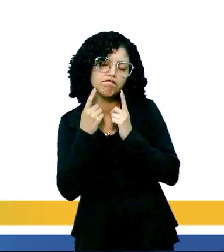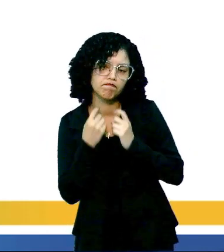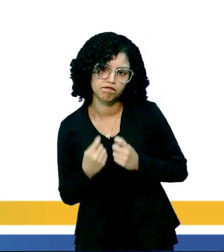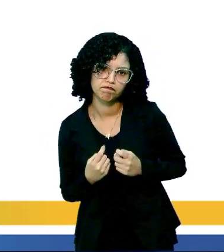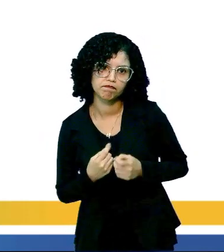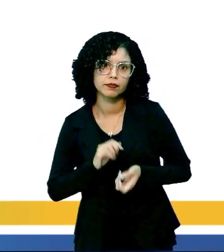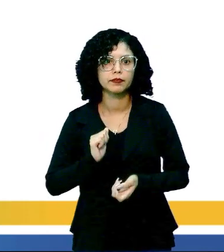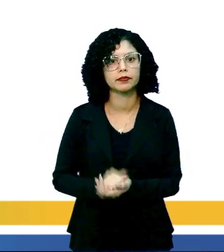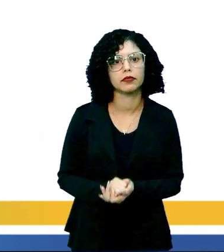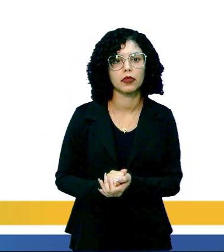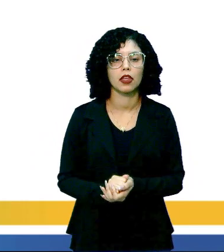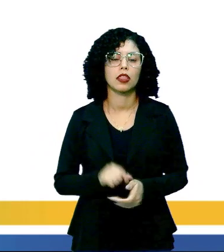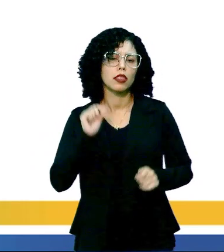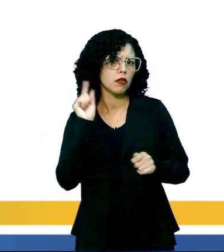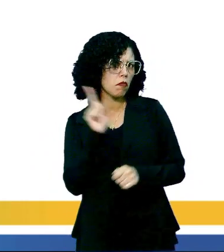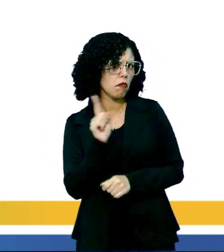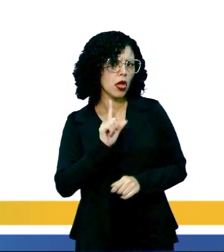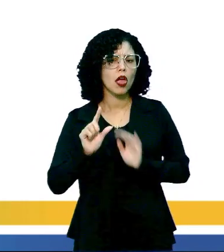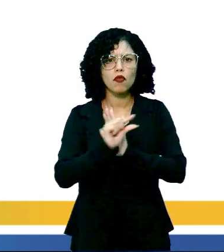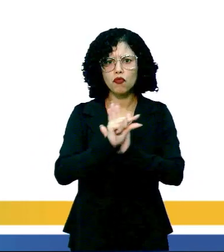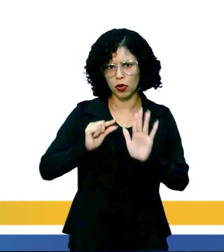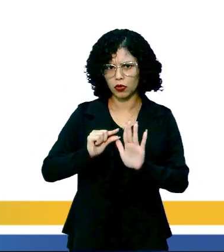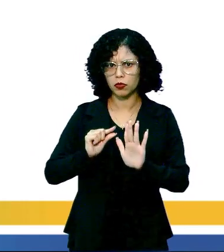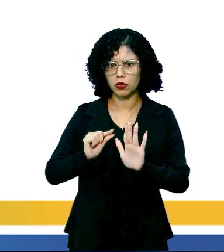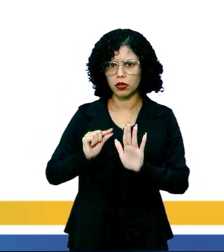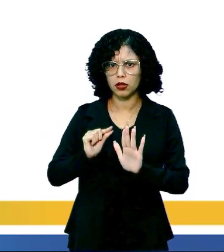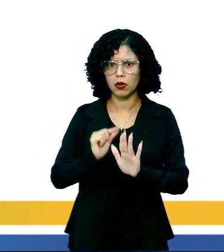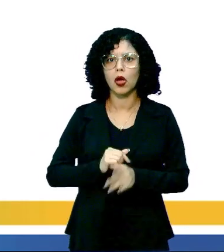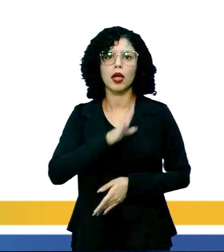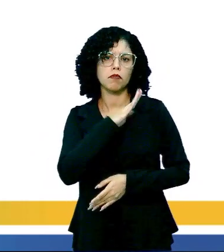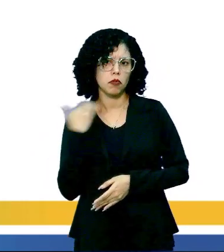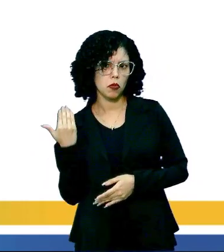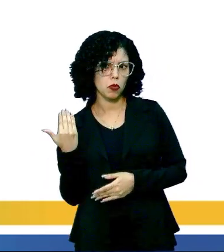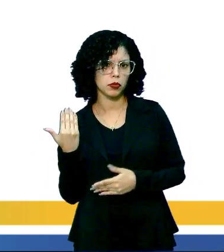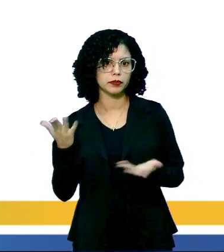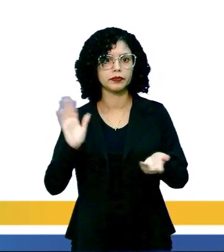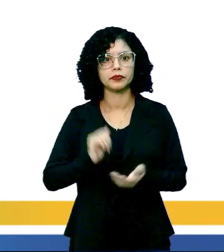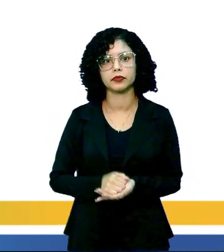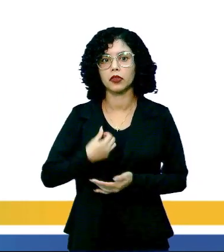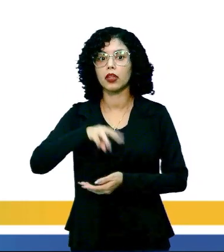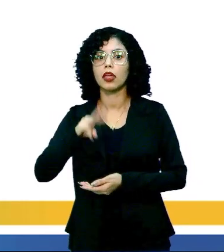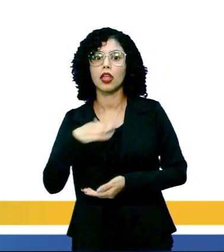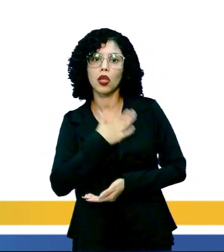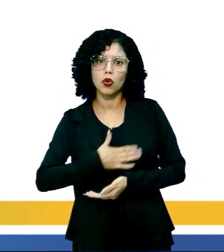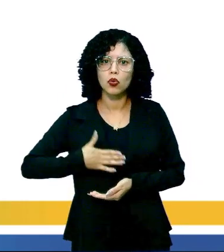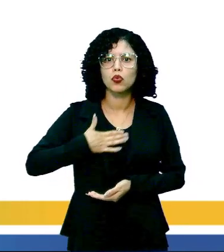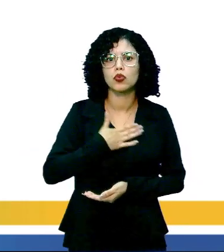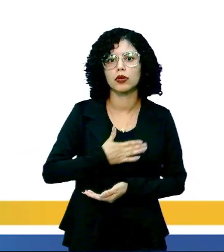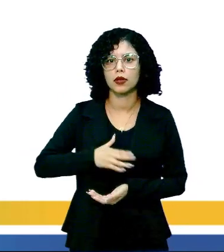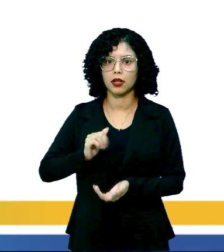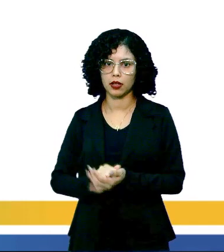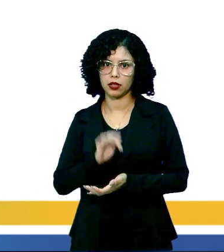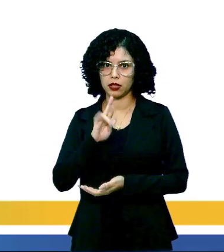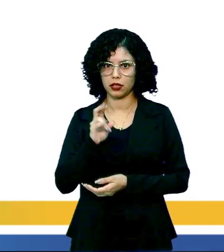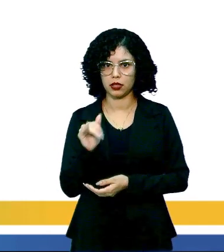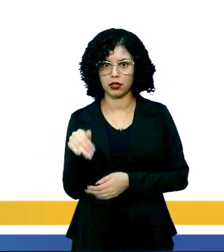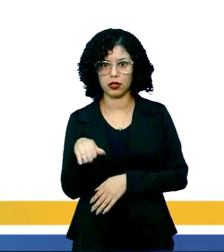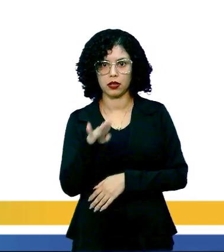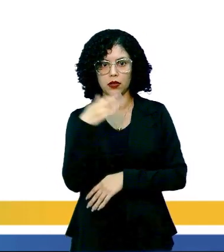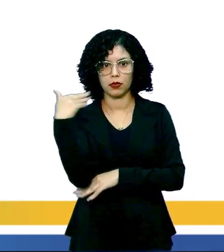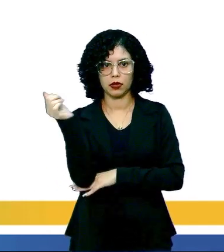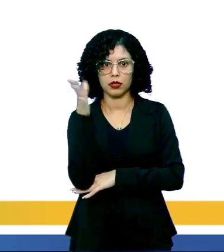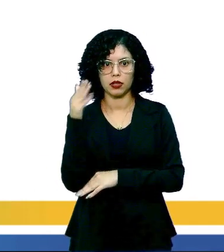poemas como quem chora, nem faço versos como quem morre. Quem teve esse gosto foi o